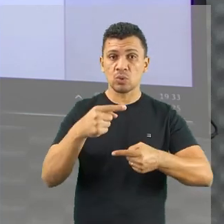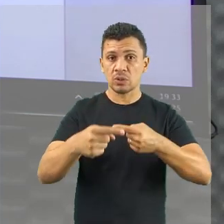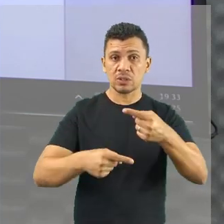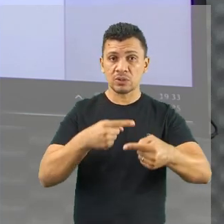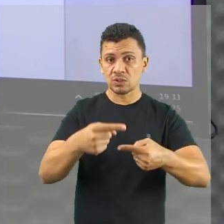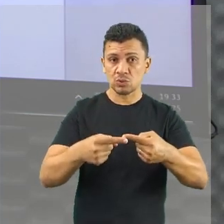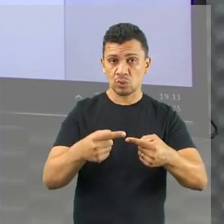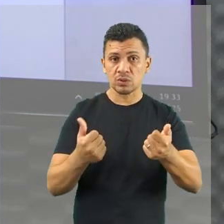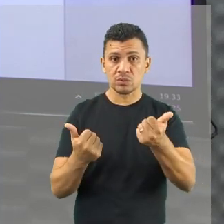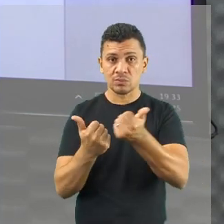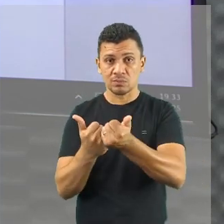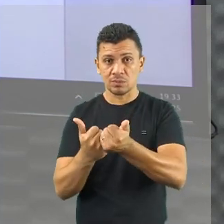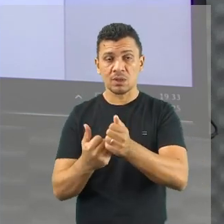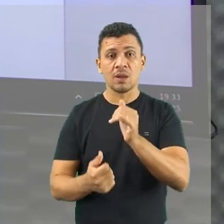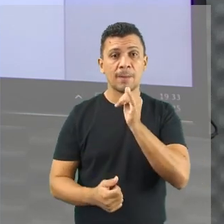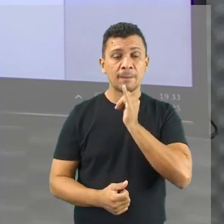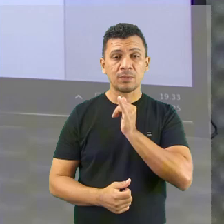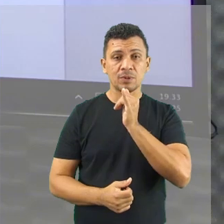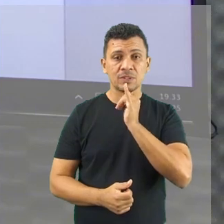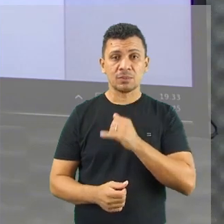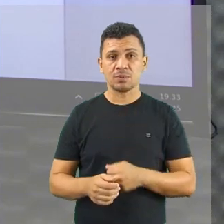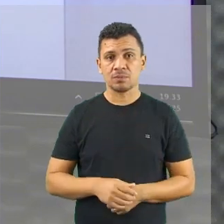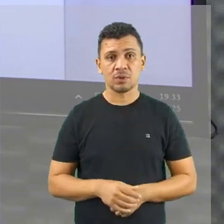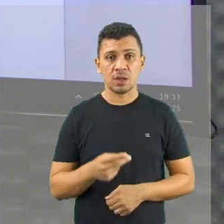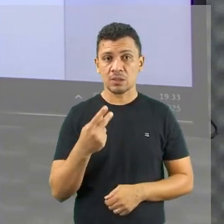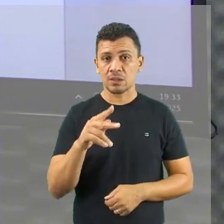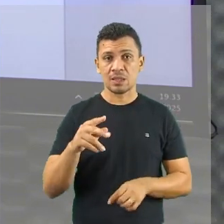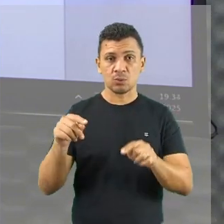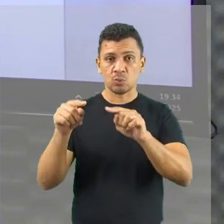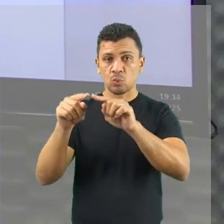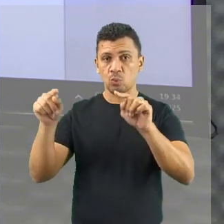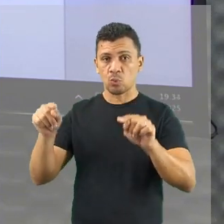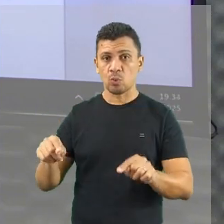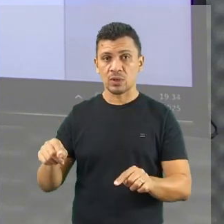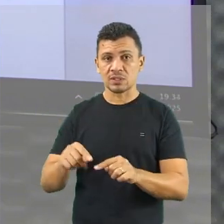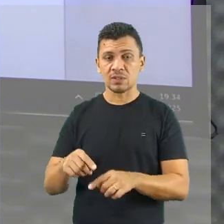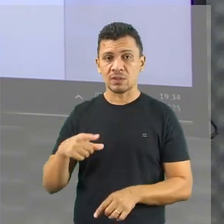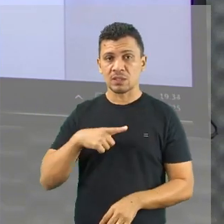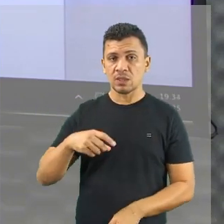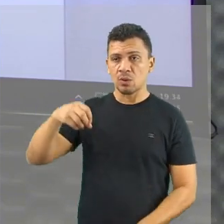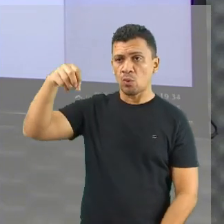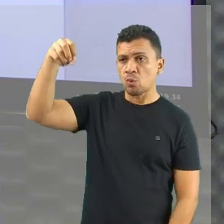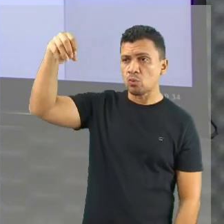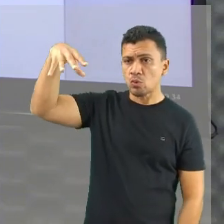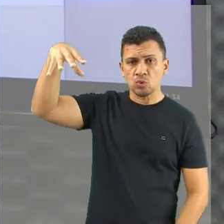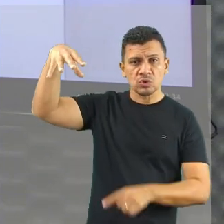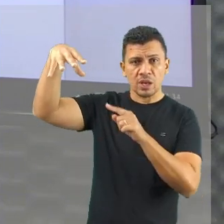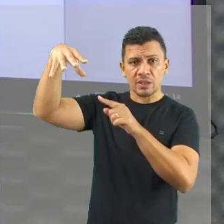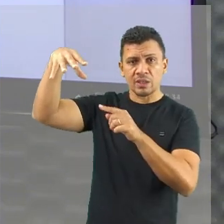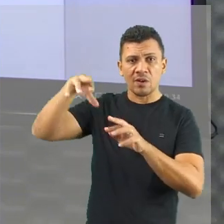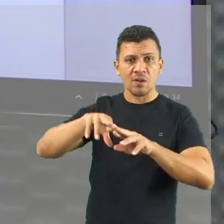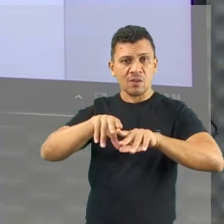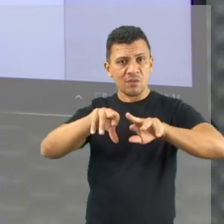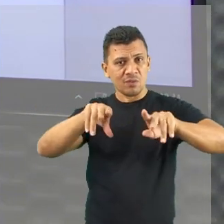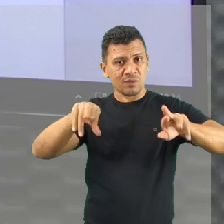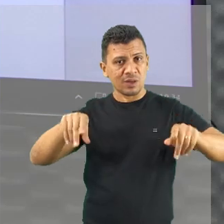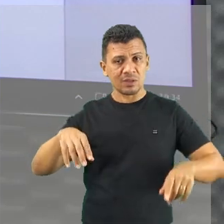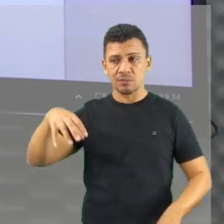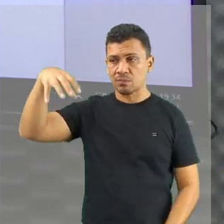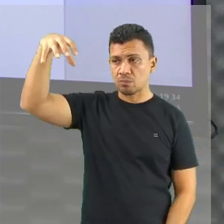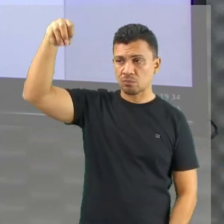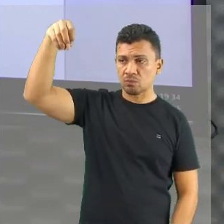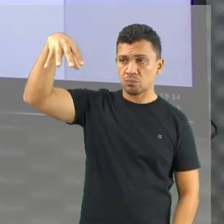substituindo. Exemplo, é como se na tua sala tivesse um lustre com várias lâmpadas. E tu troca